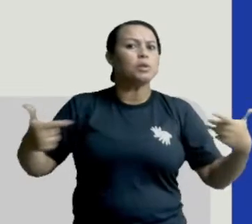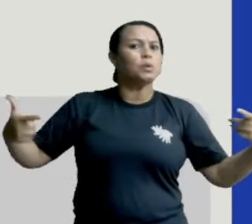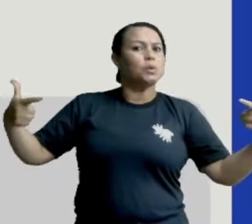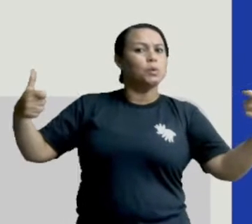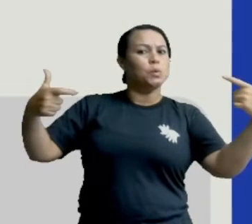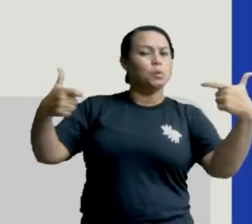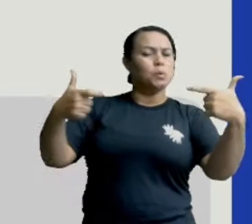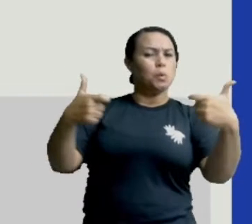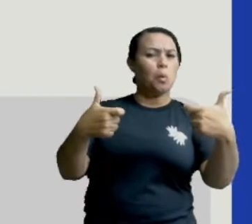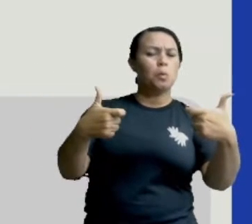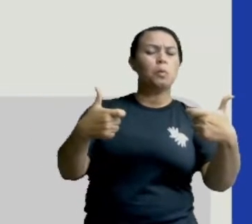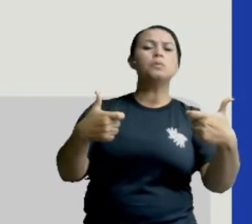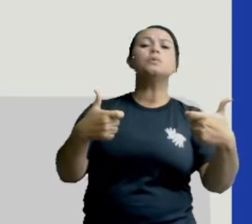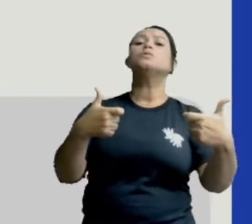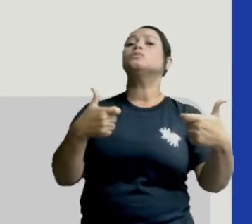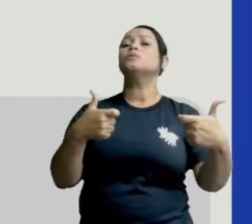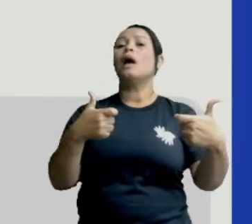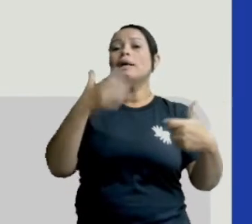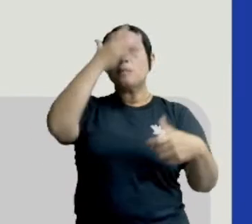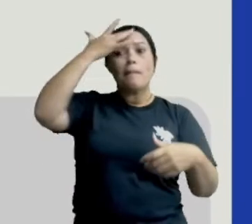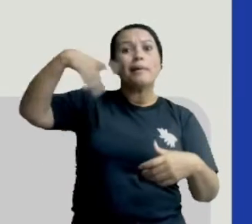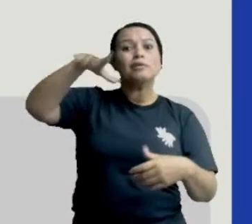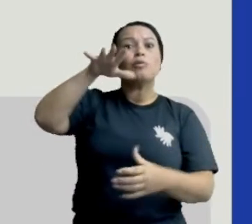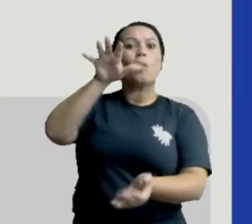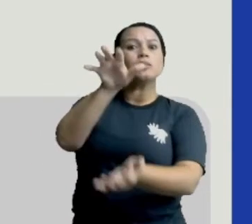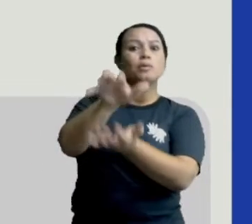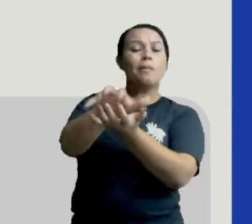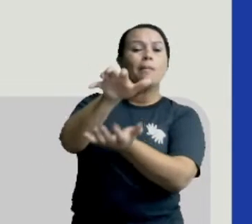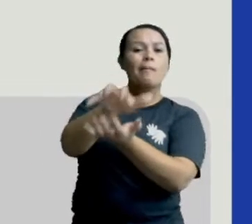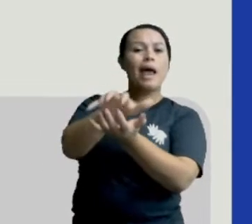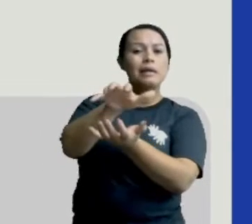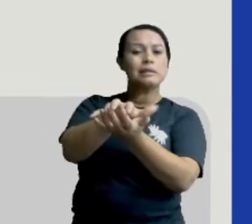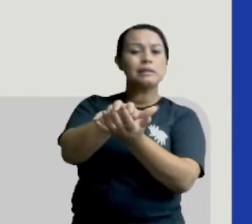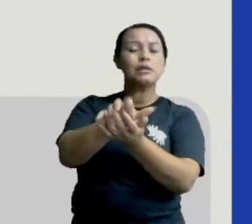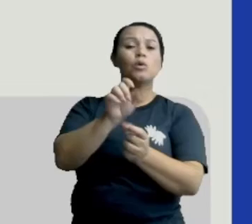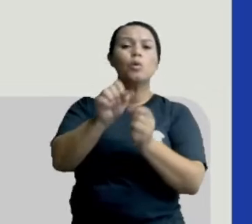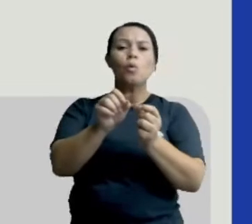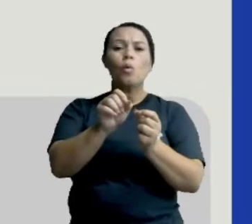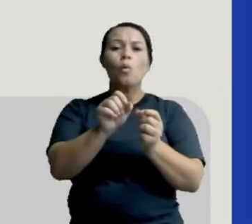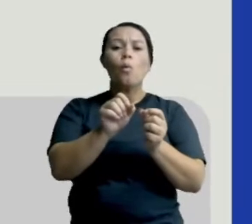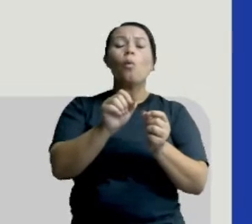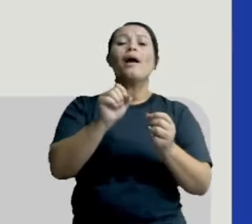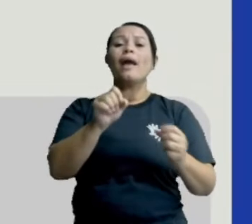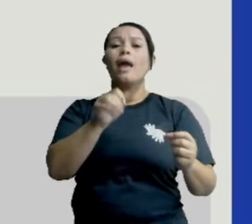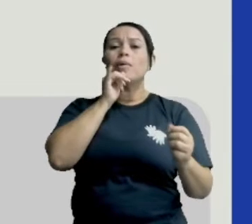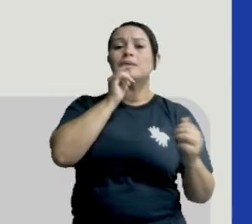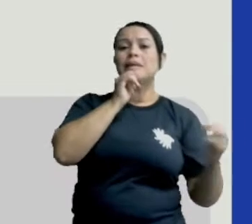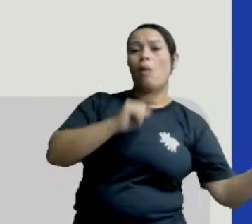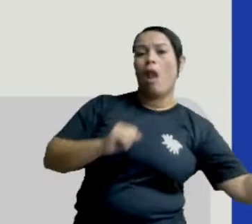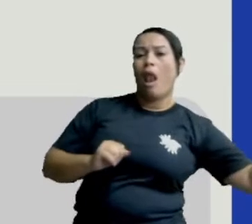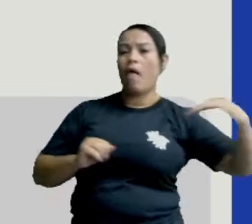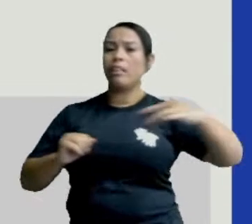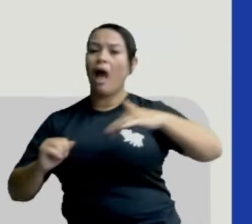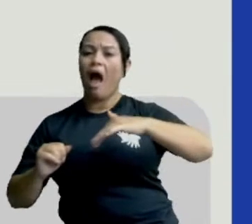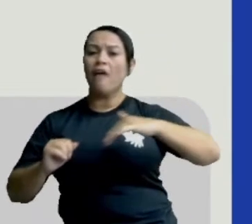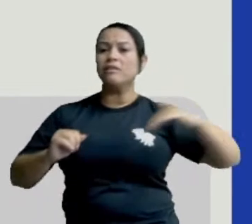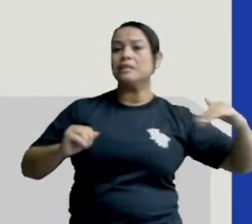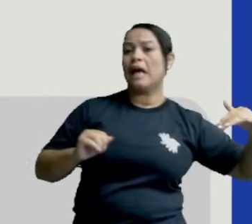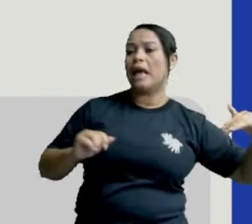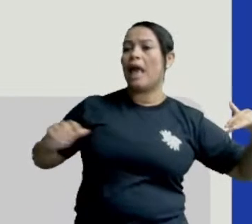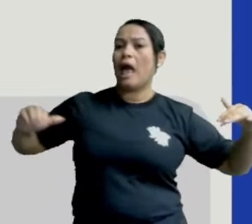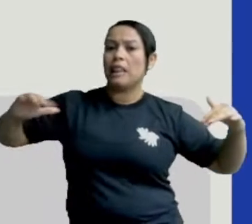batalha. Os lusos brasileiros, usando a tática de emboscadas, atacavam e